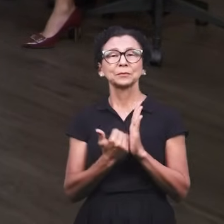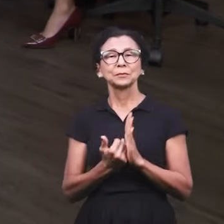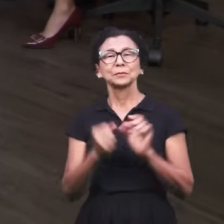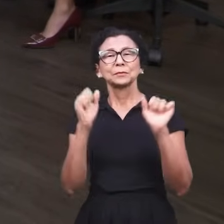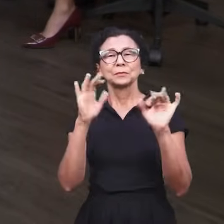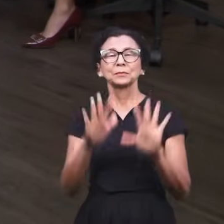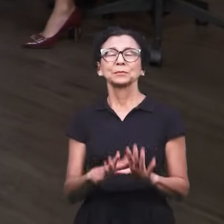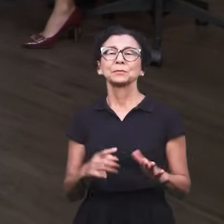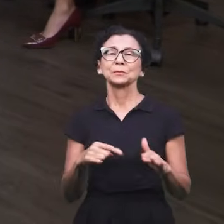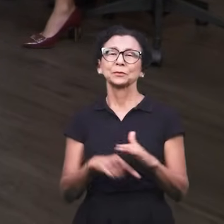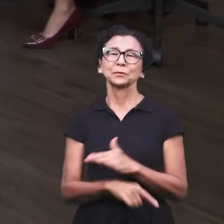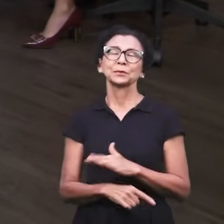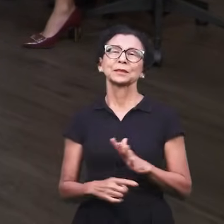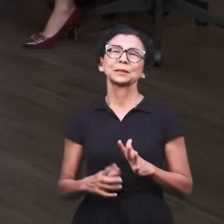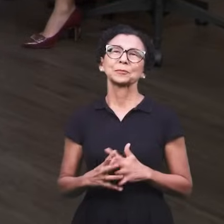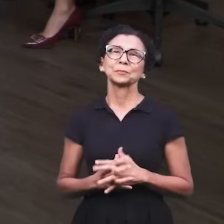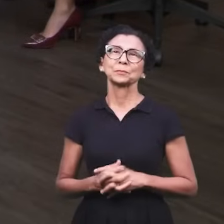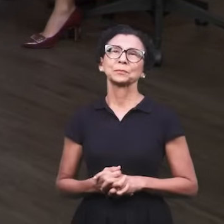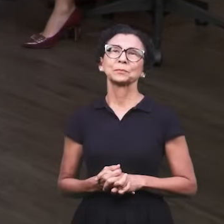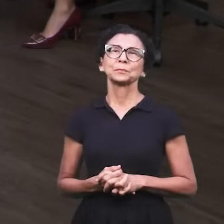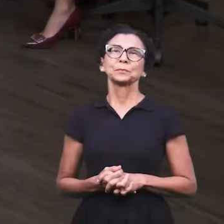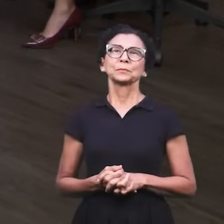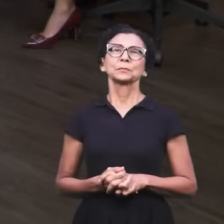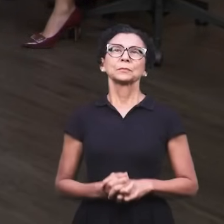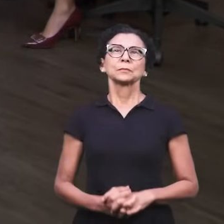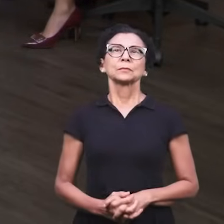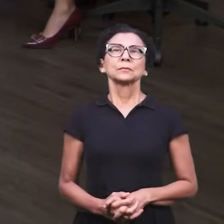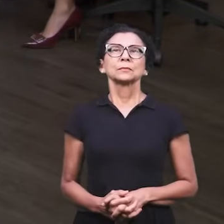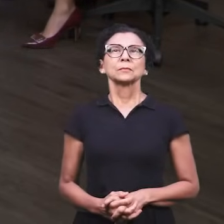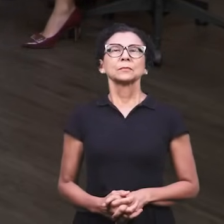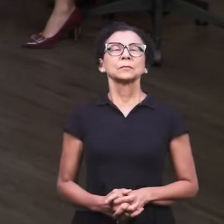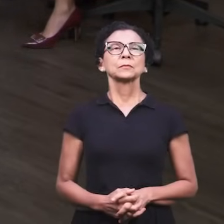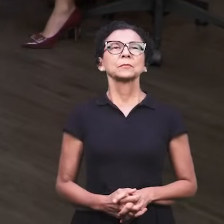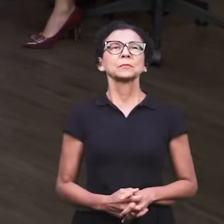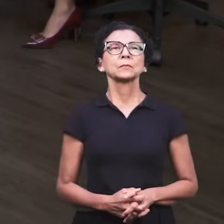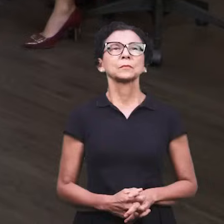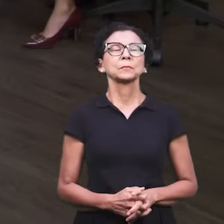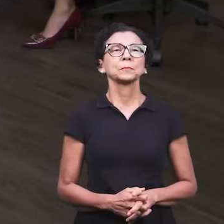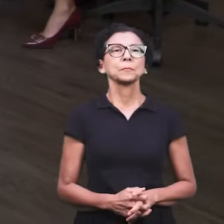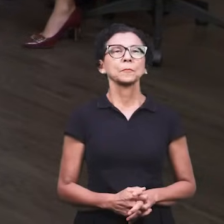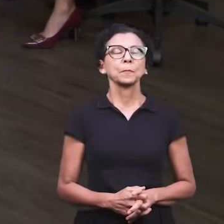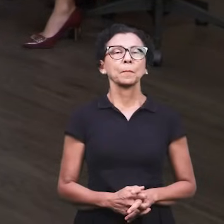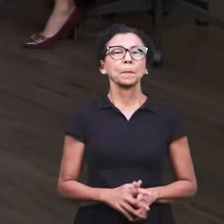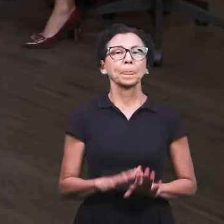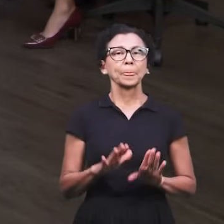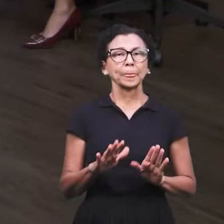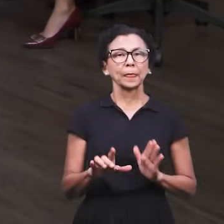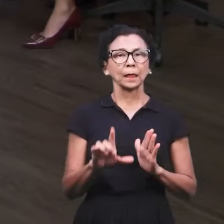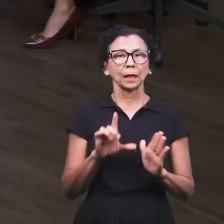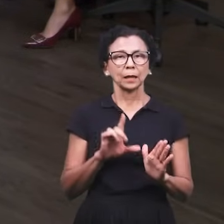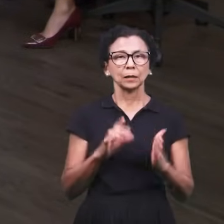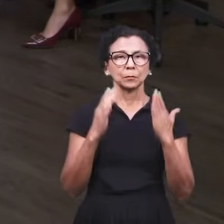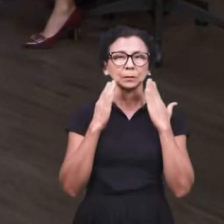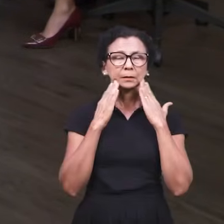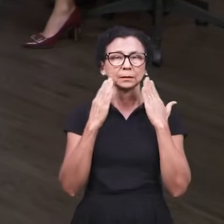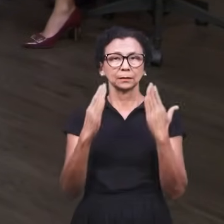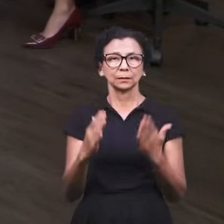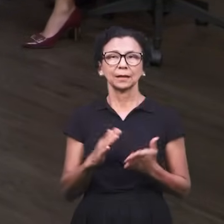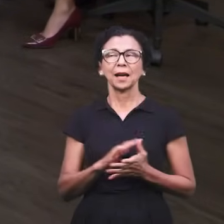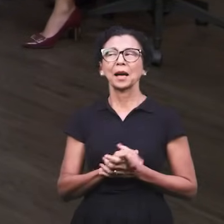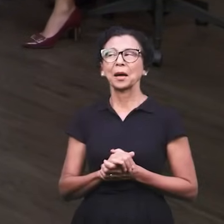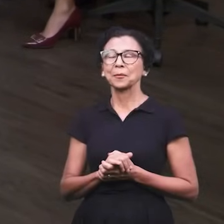tão grande. Amém. Mas antes de apresentar, eu sei que os jovens ficam sempre